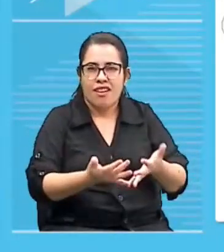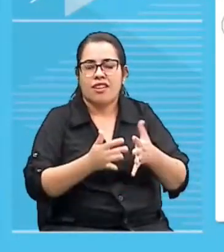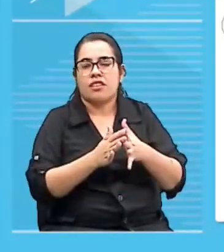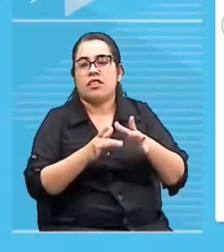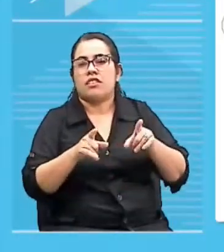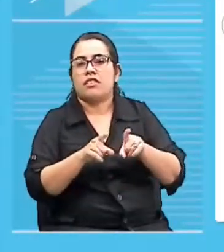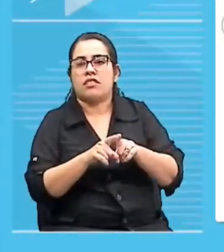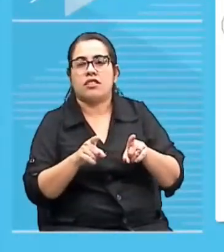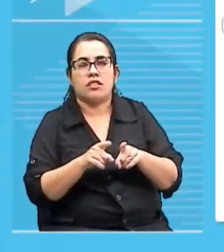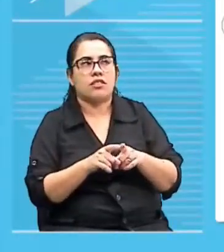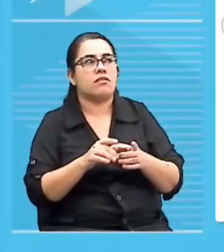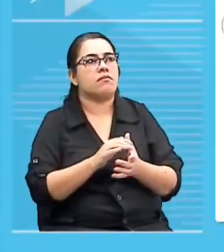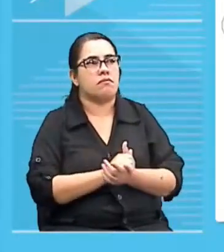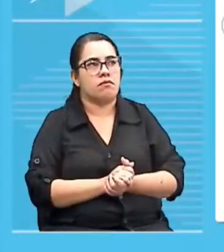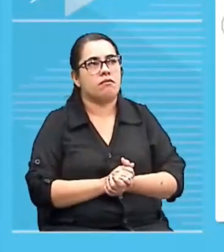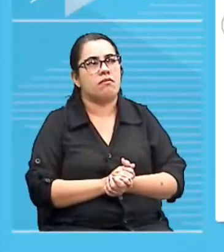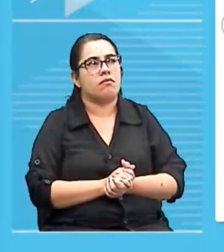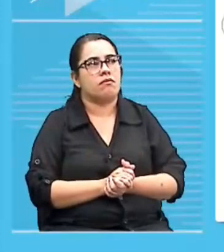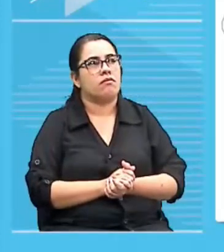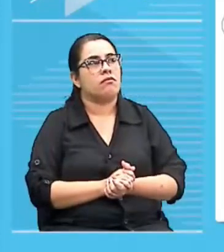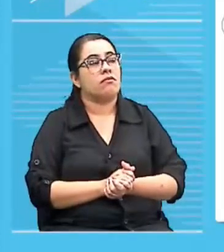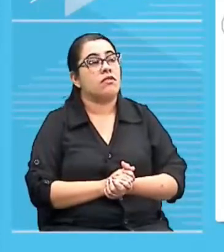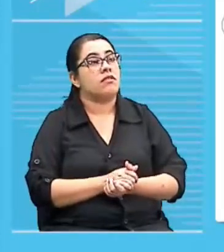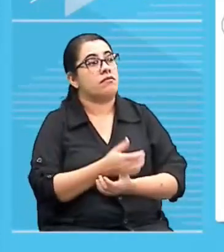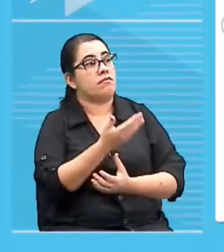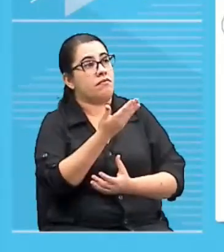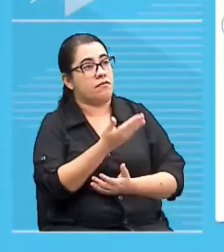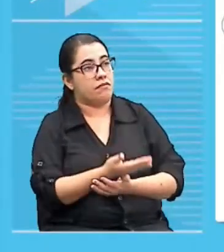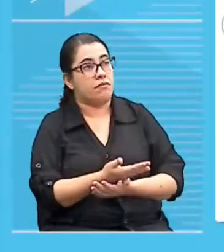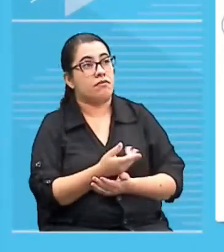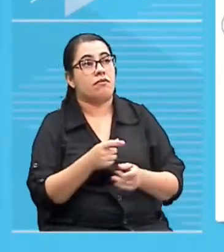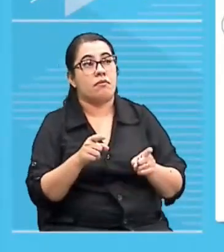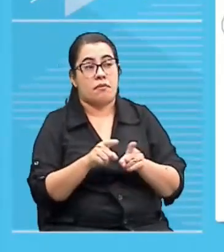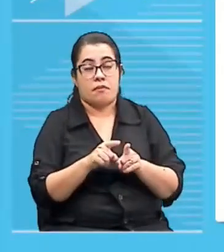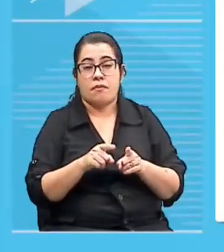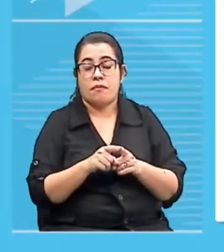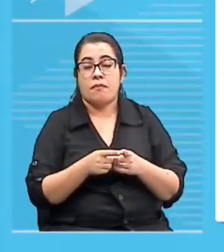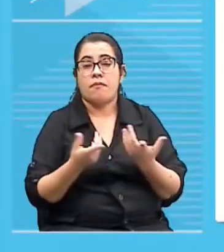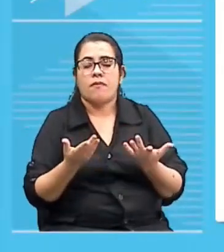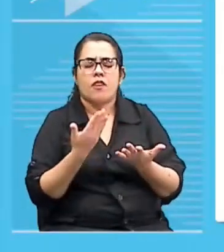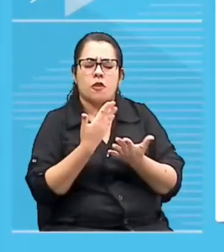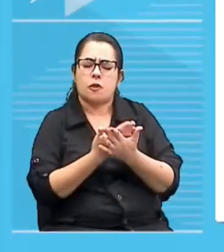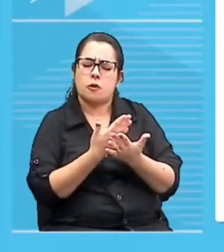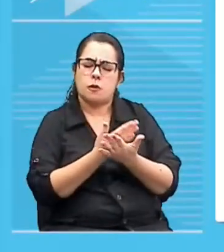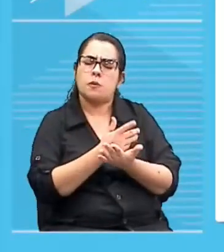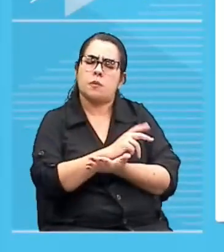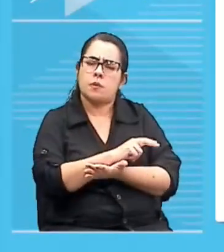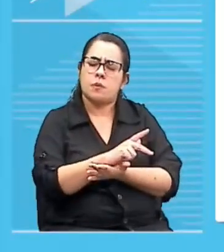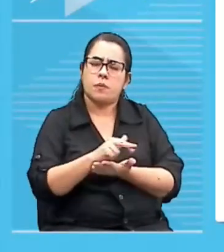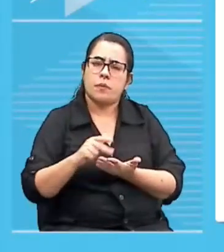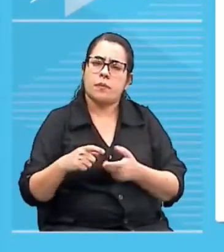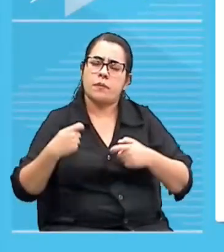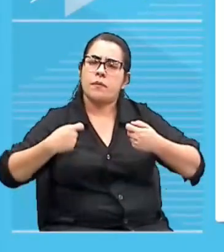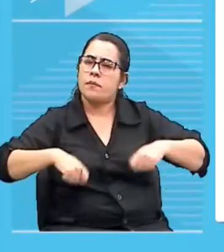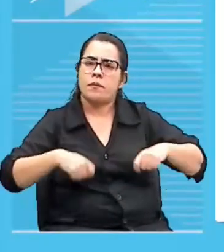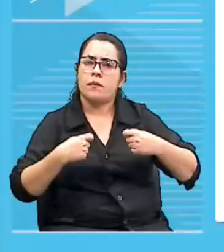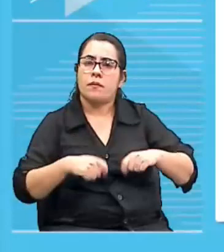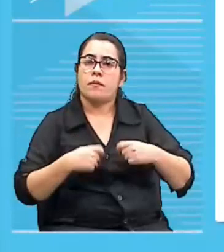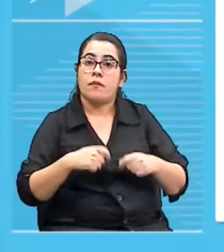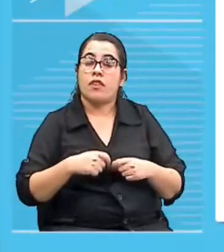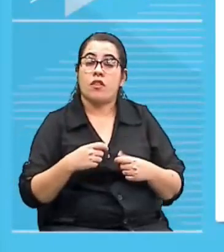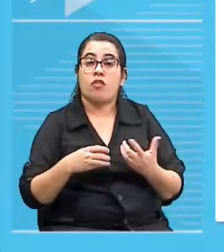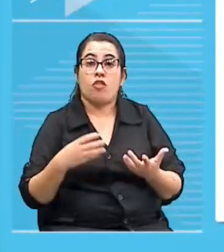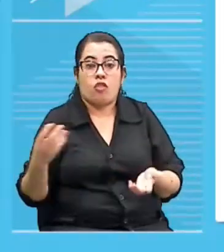a modularidade. E aí, galerinha, com base nesses estudos, é preciso unir uma